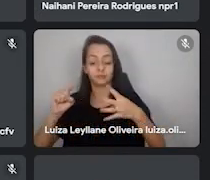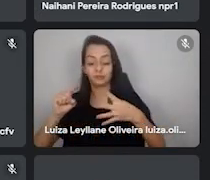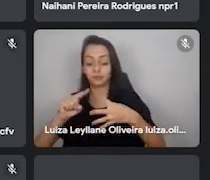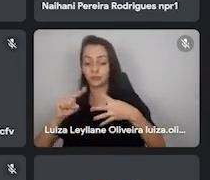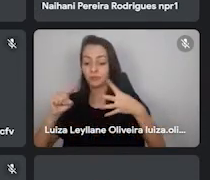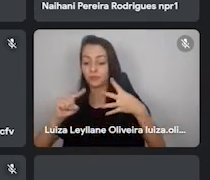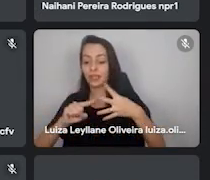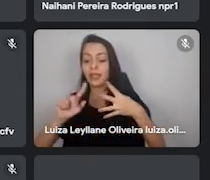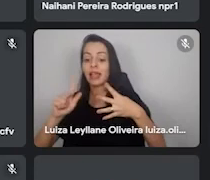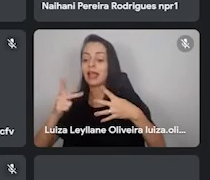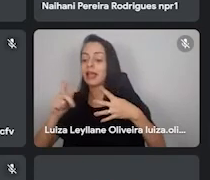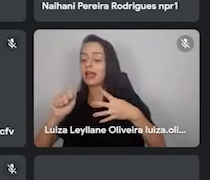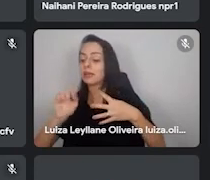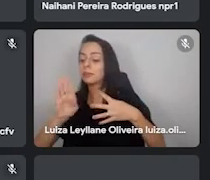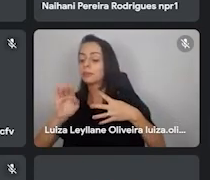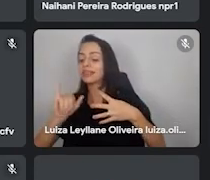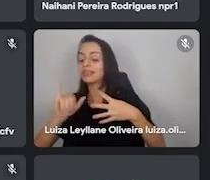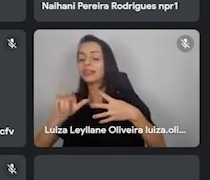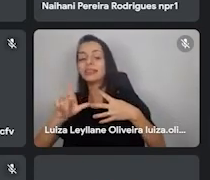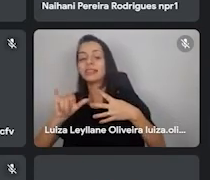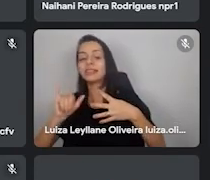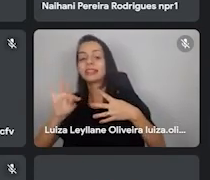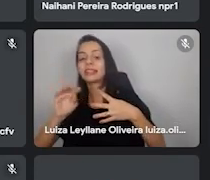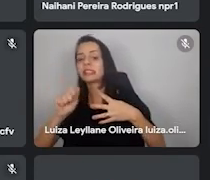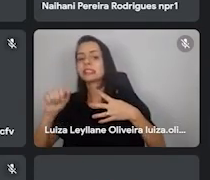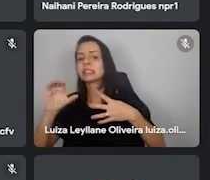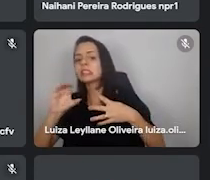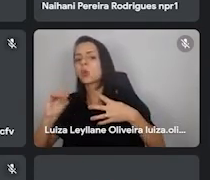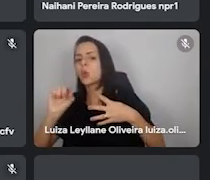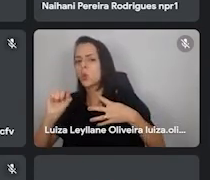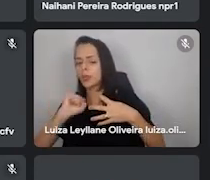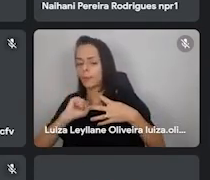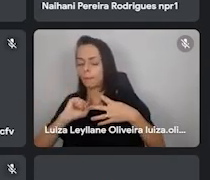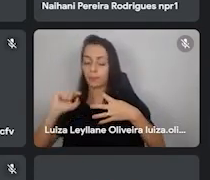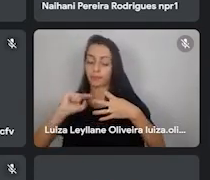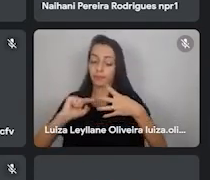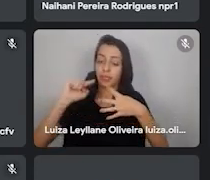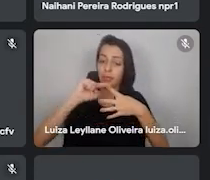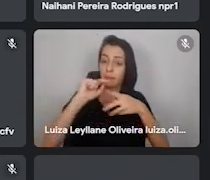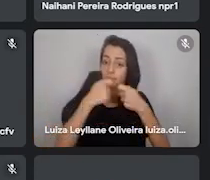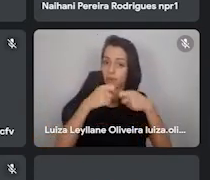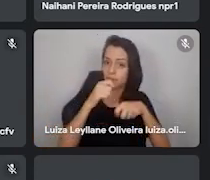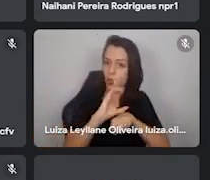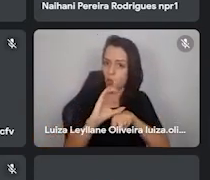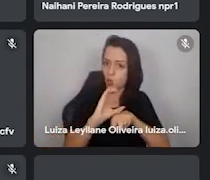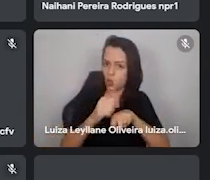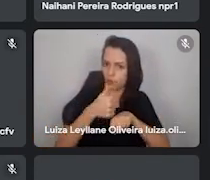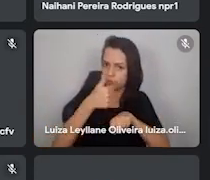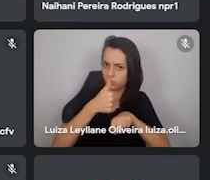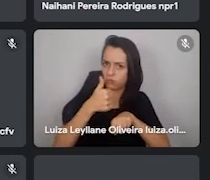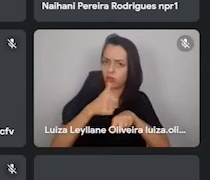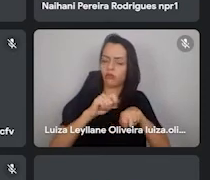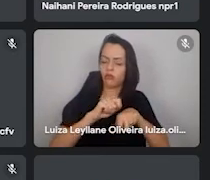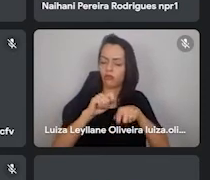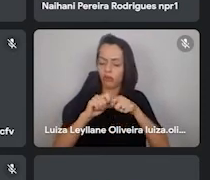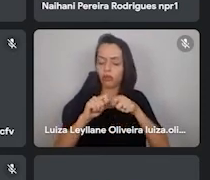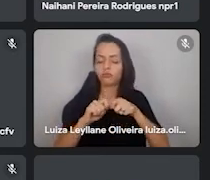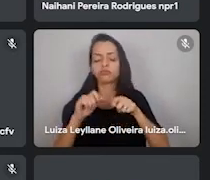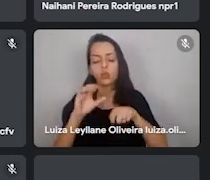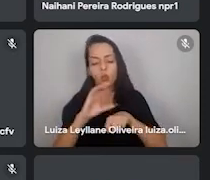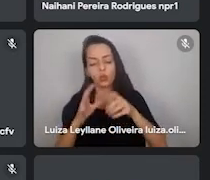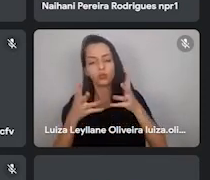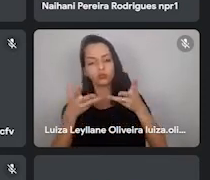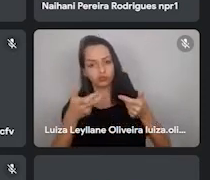Habilitar, a habilitação. Depois de você ter feito a qualificação, tem o conselho